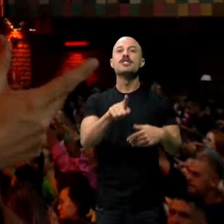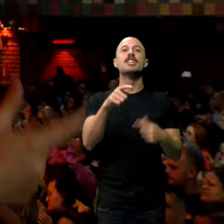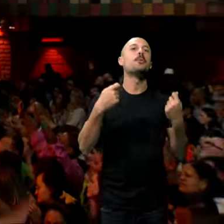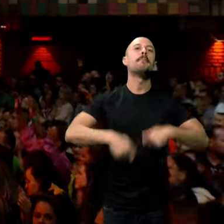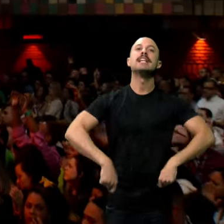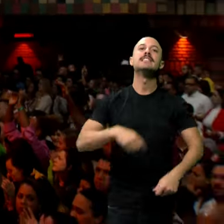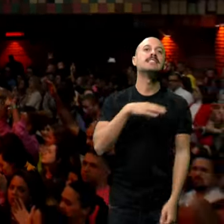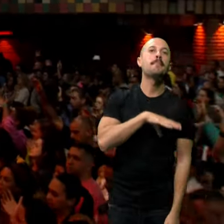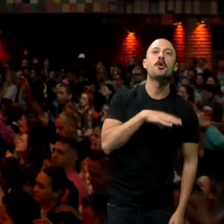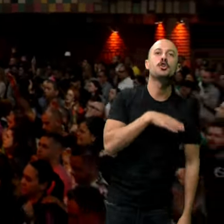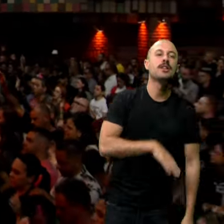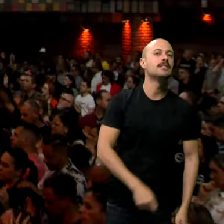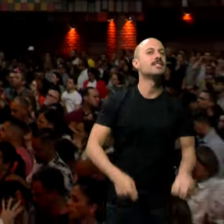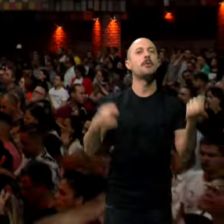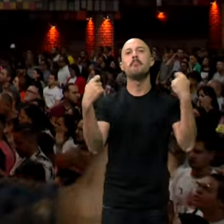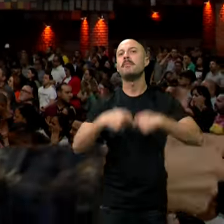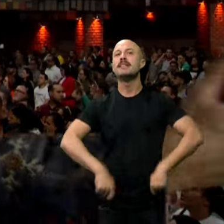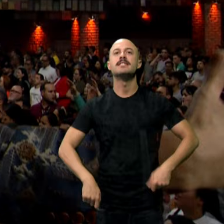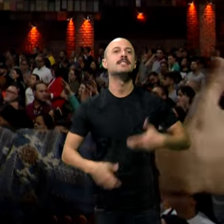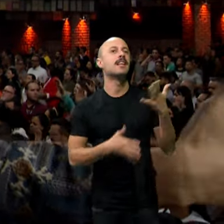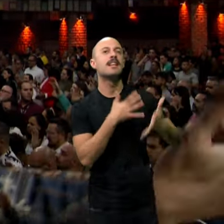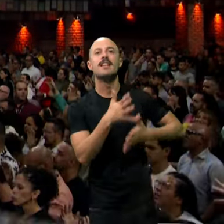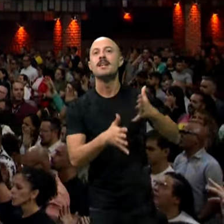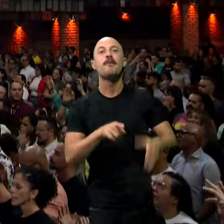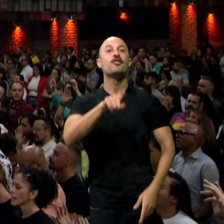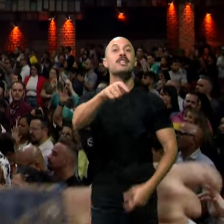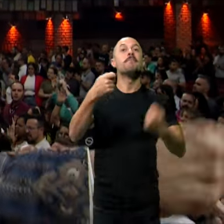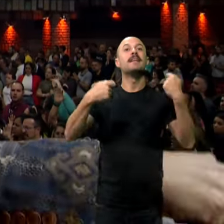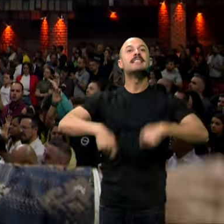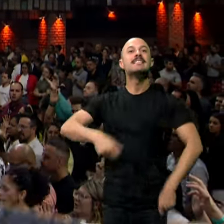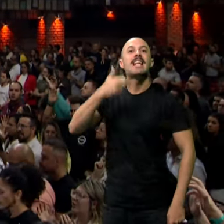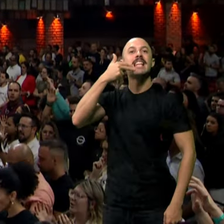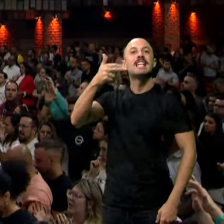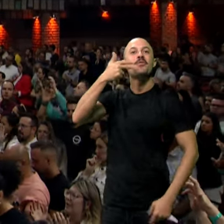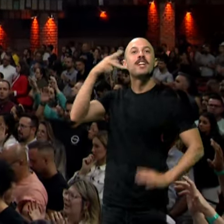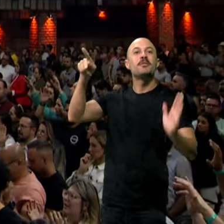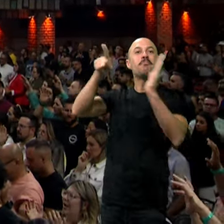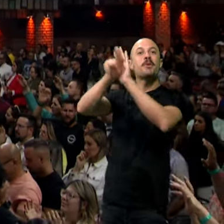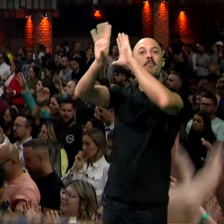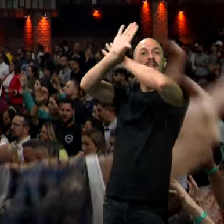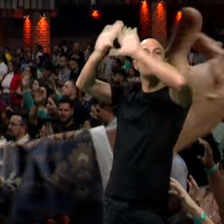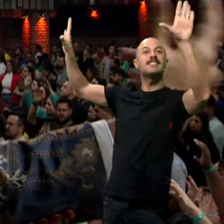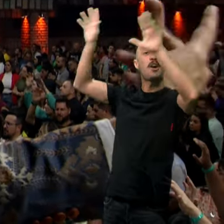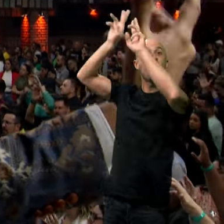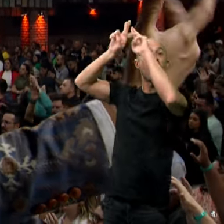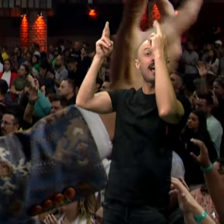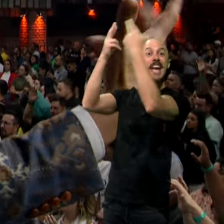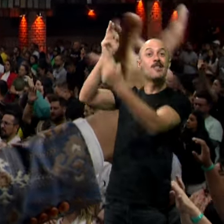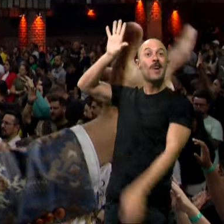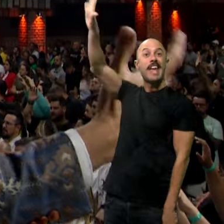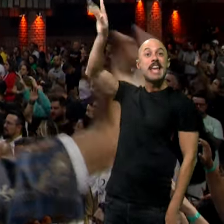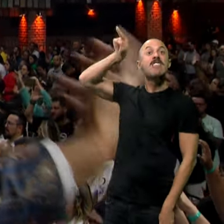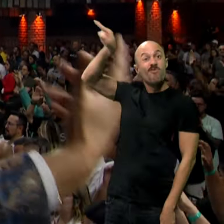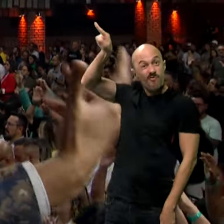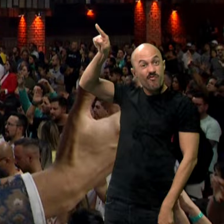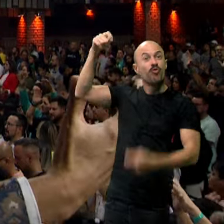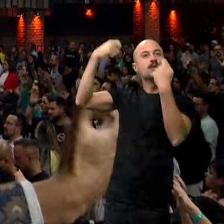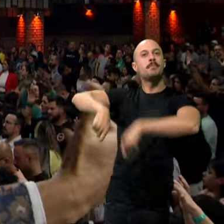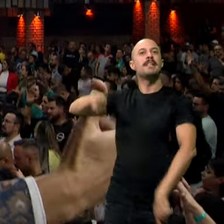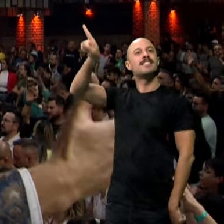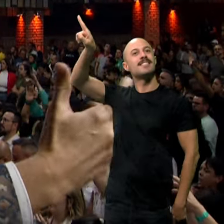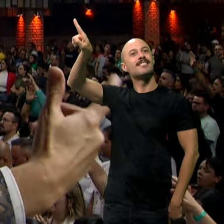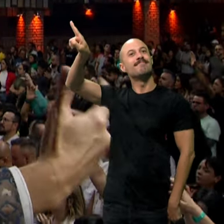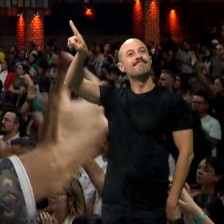da linguagem do reino. A linguagem que fala os reis. O rei não fala uma linguagem terreno. Eles falam a língua do Espírito. É a língua